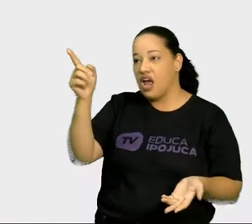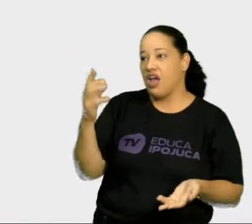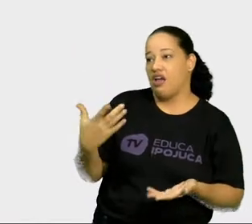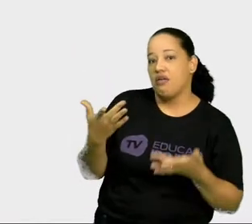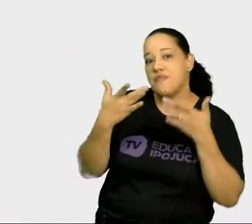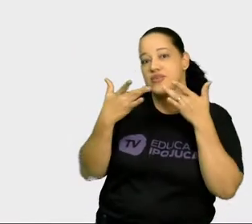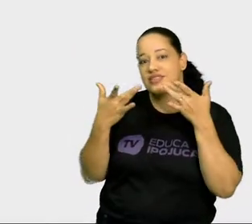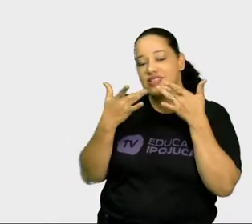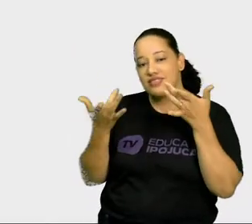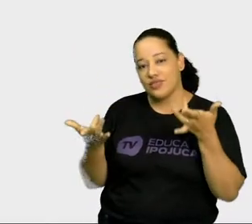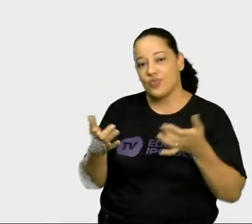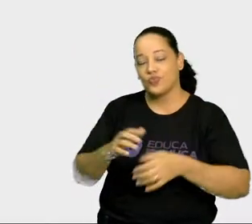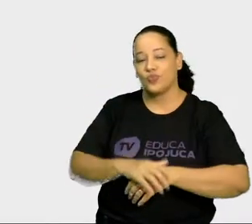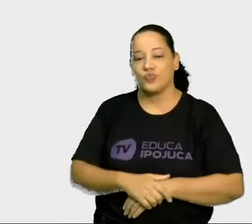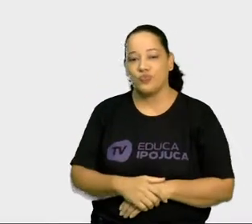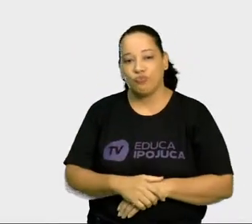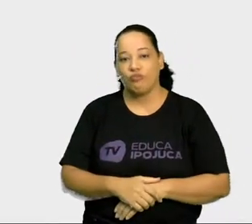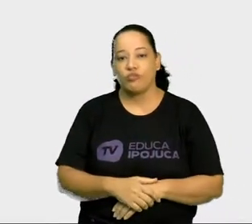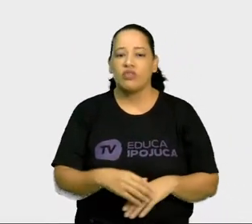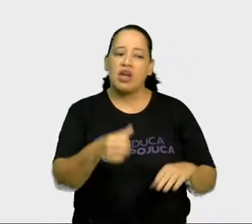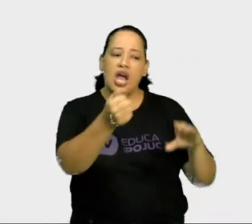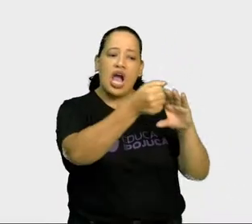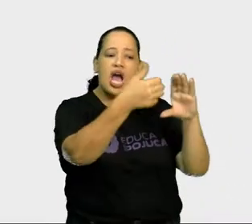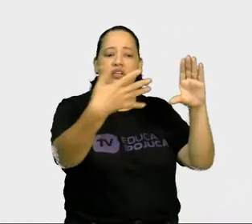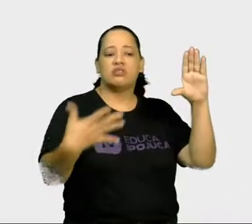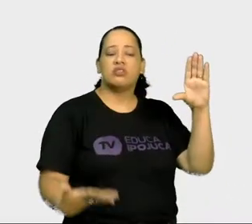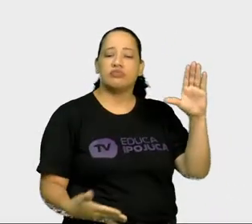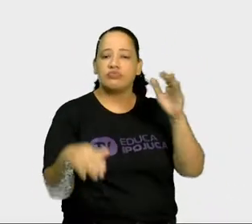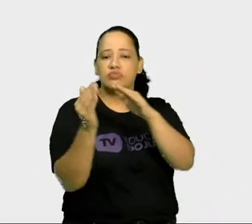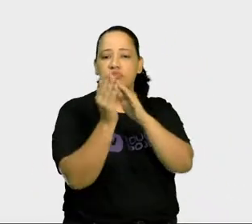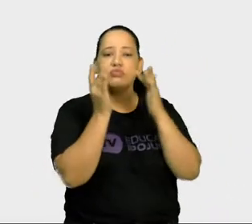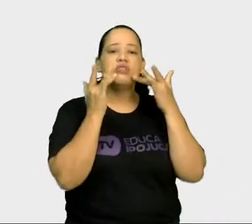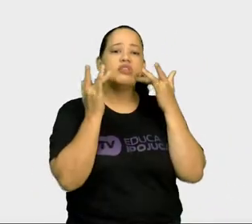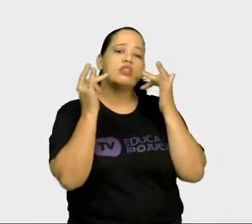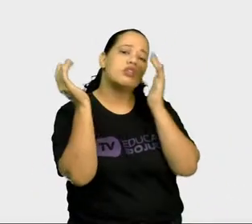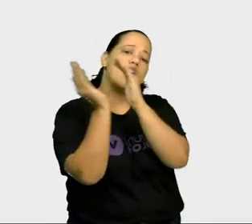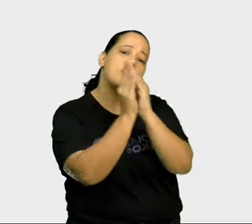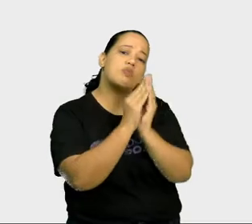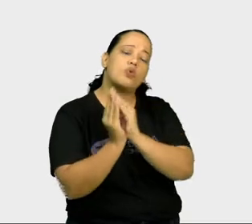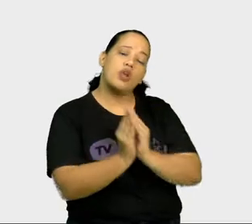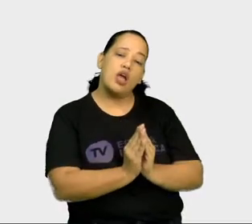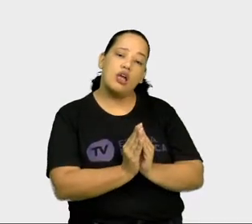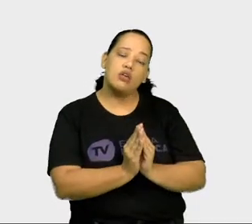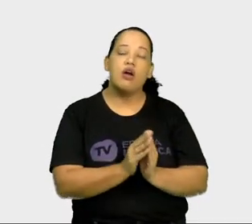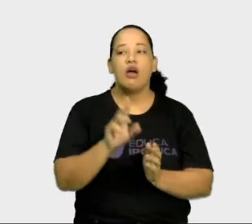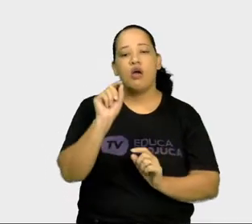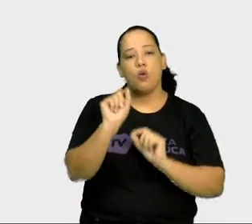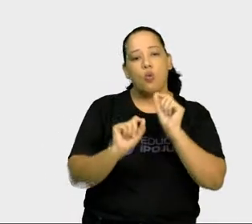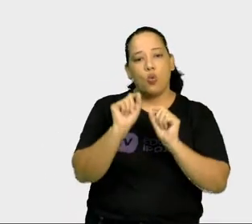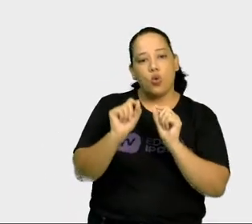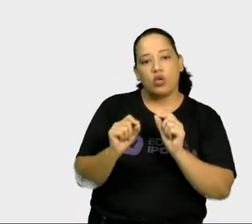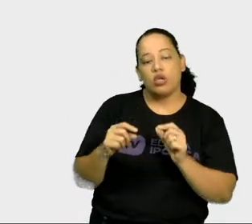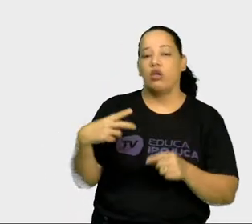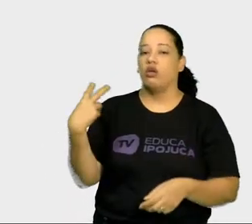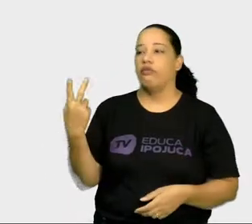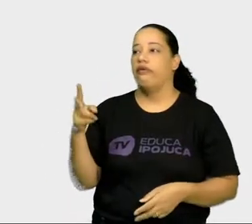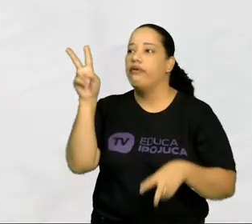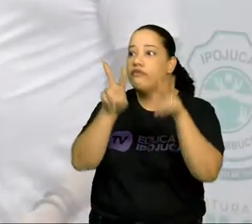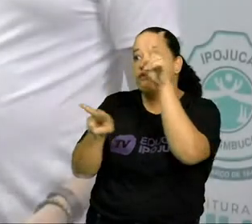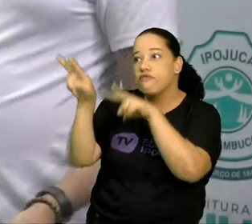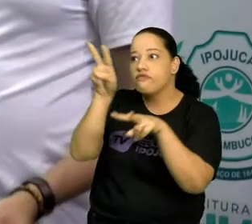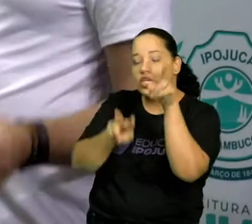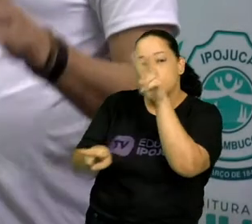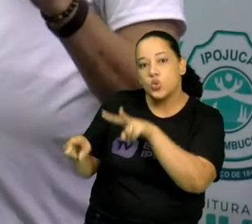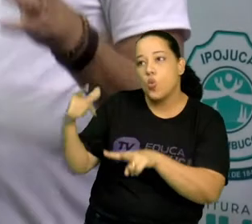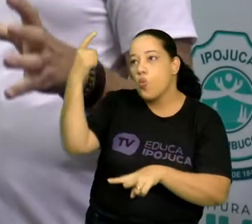apresentação. Características do teatro de bonecos: expressão visual do boneco, qualidade vocal do